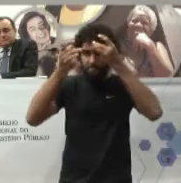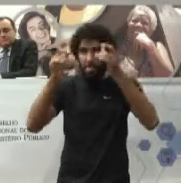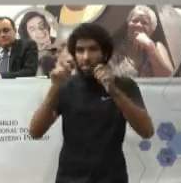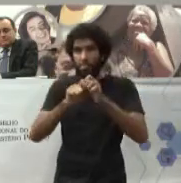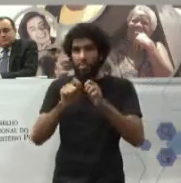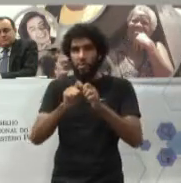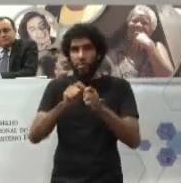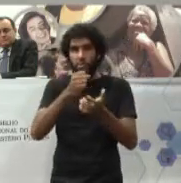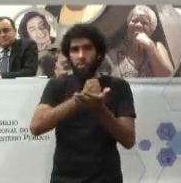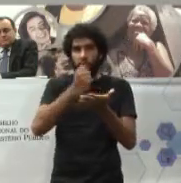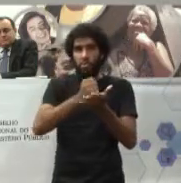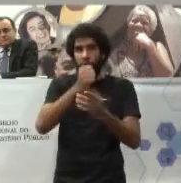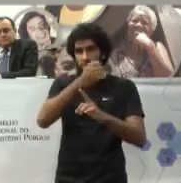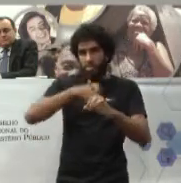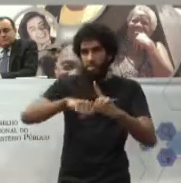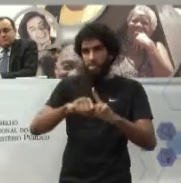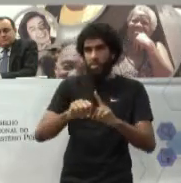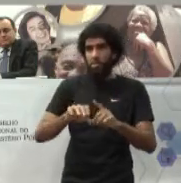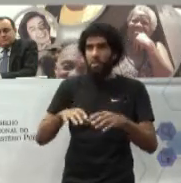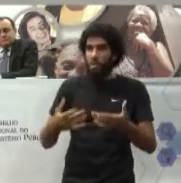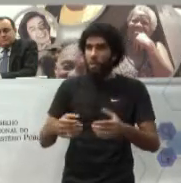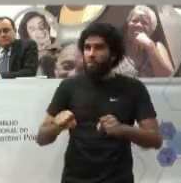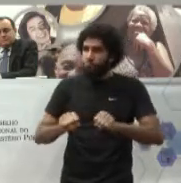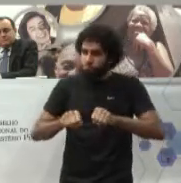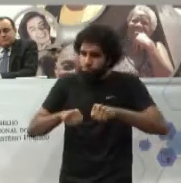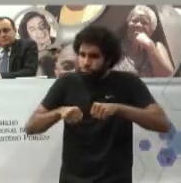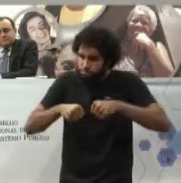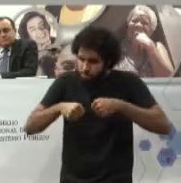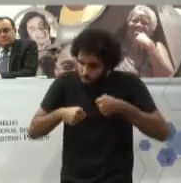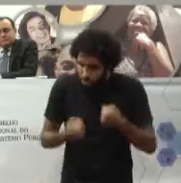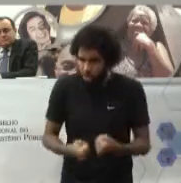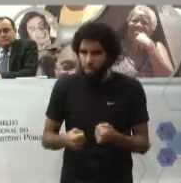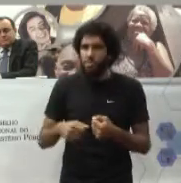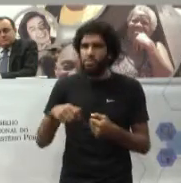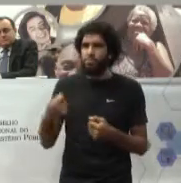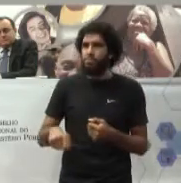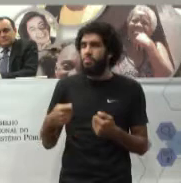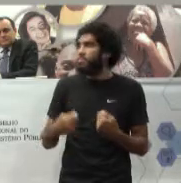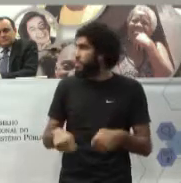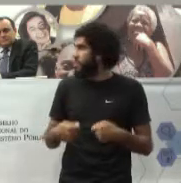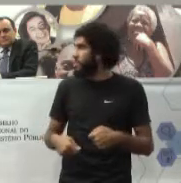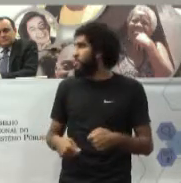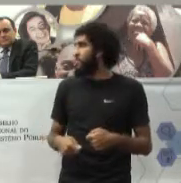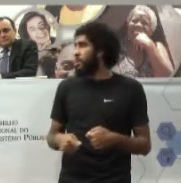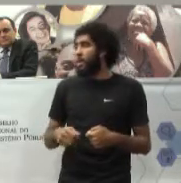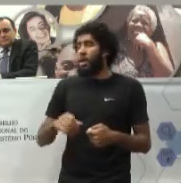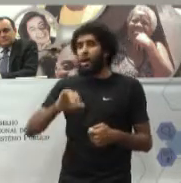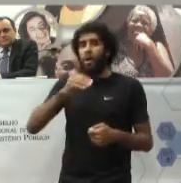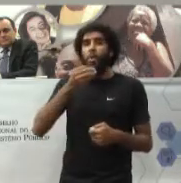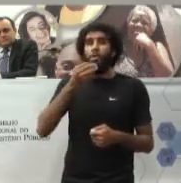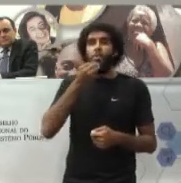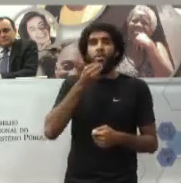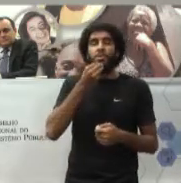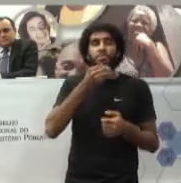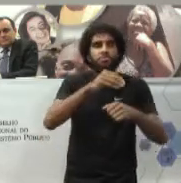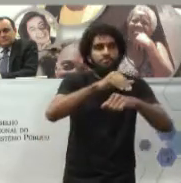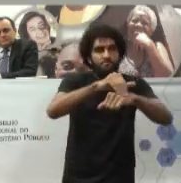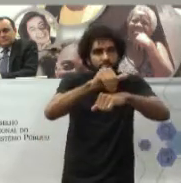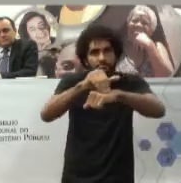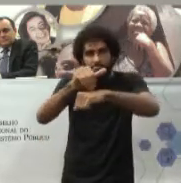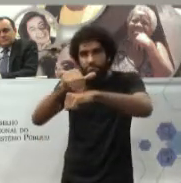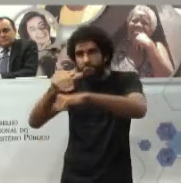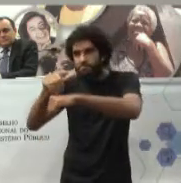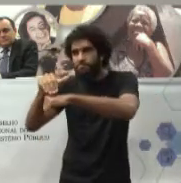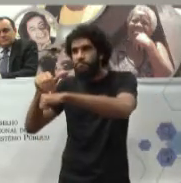social por isso um esforço bastante grande e queria aproveitar esta oportunidade de convocar a